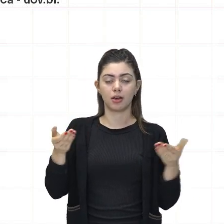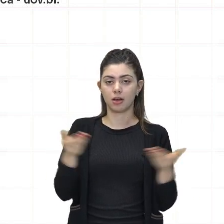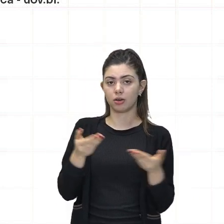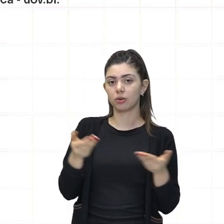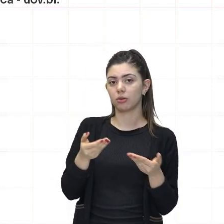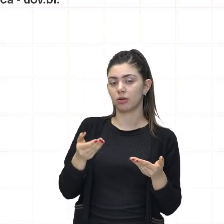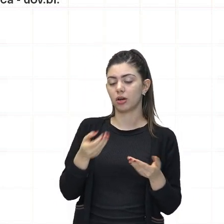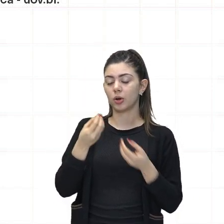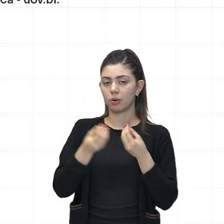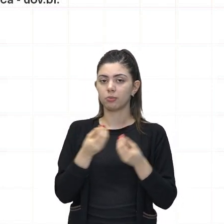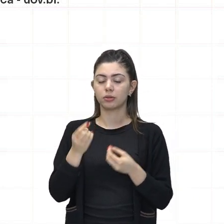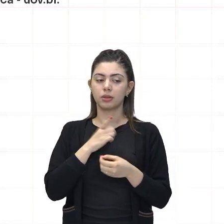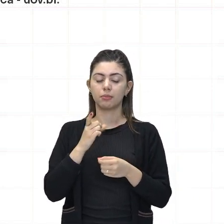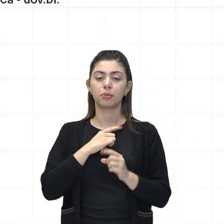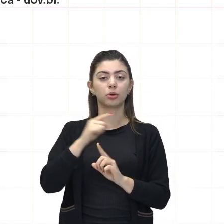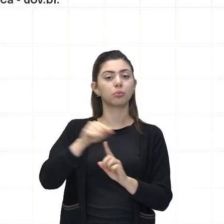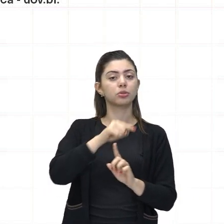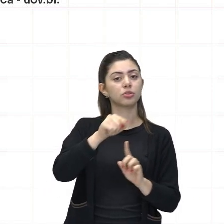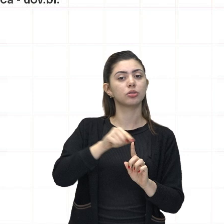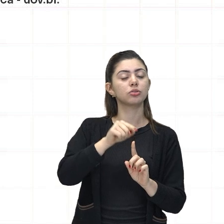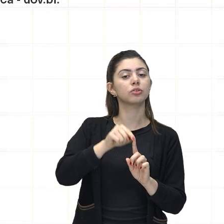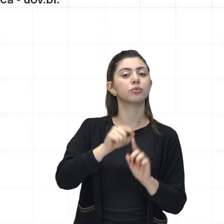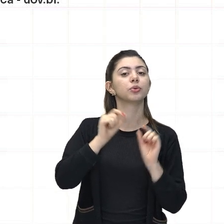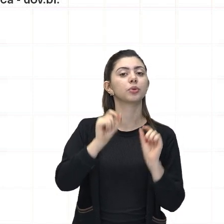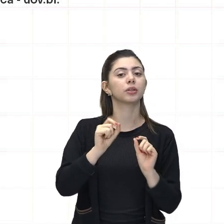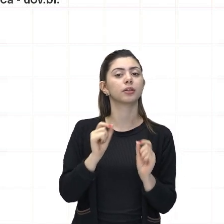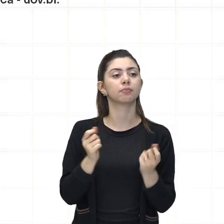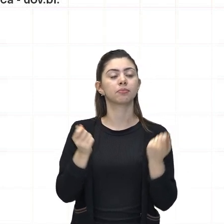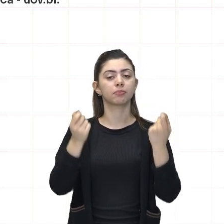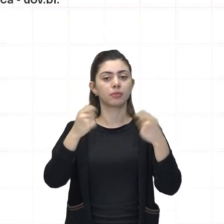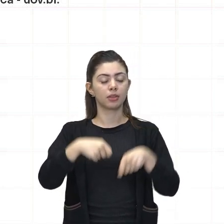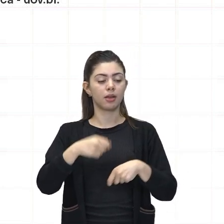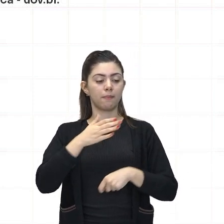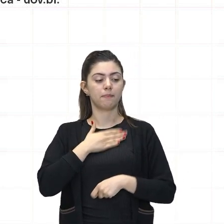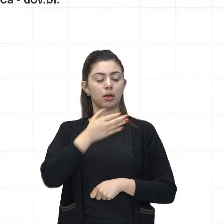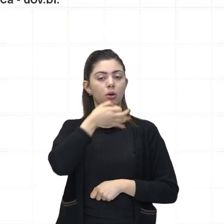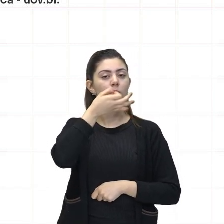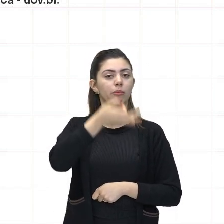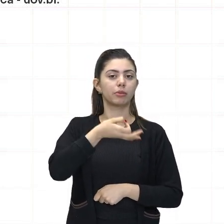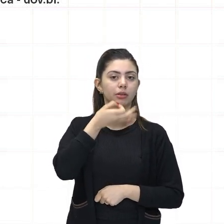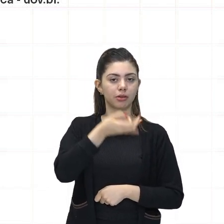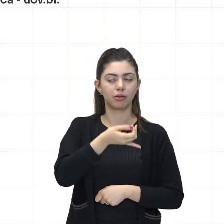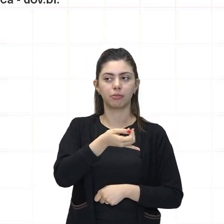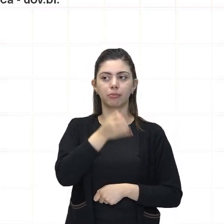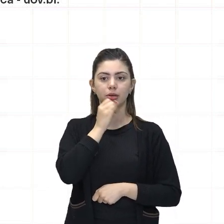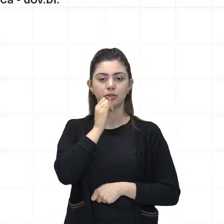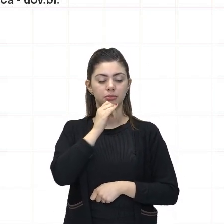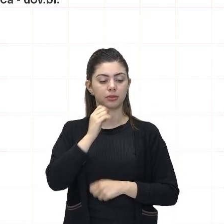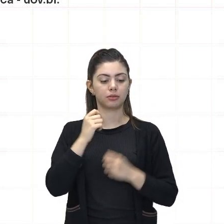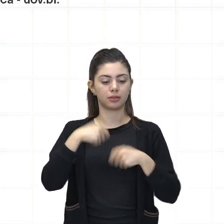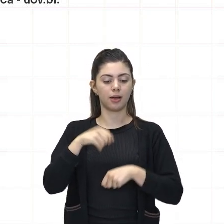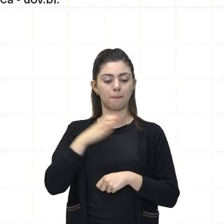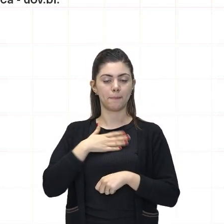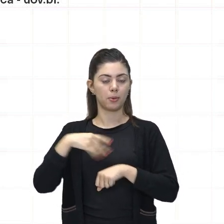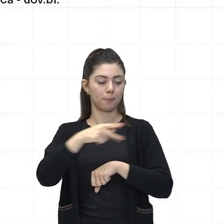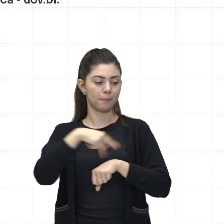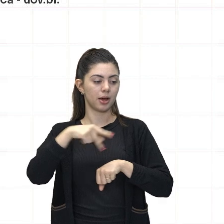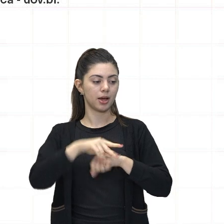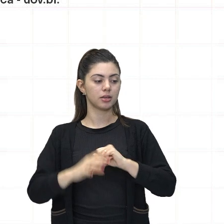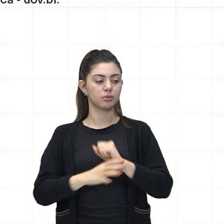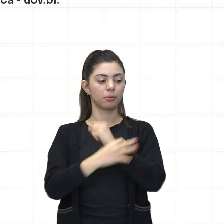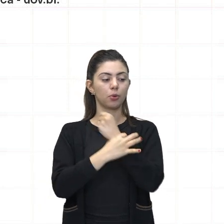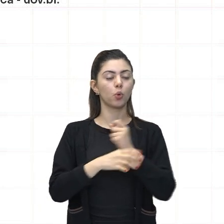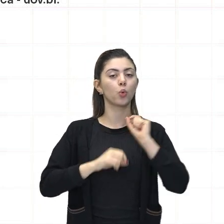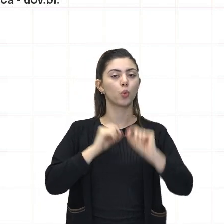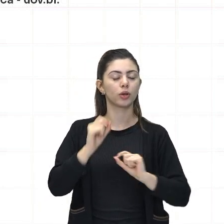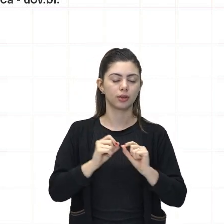de um país, a busca tem que ser justamente garantir a sua posição, defender os interesses do seu país,